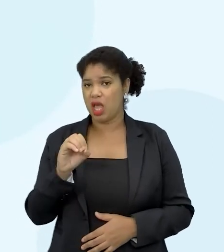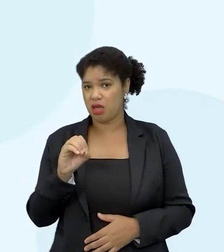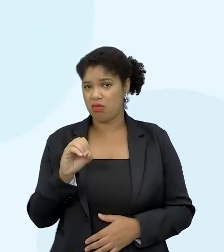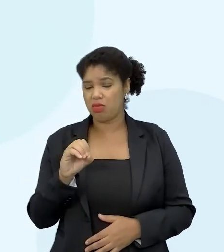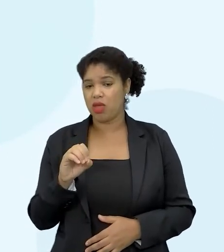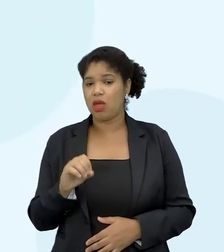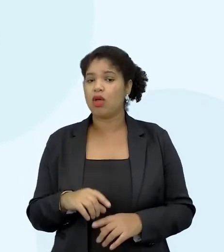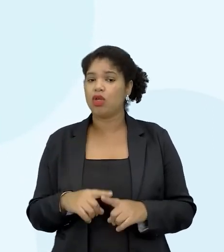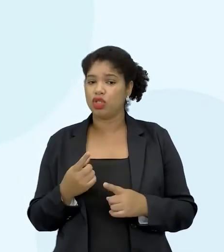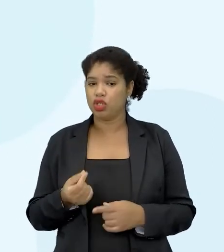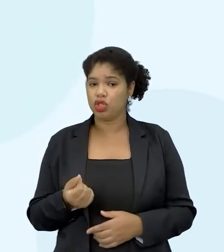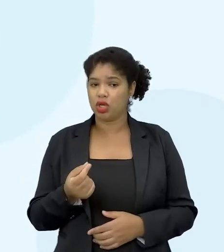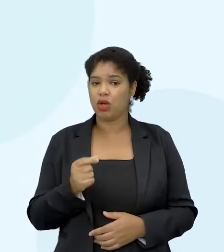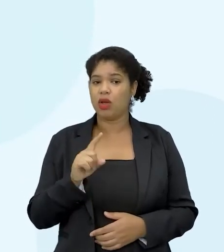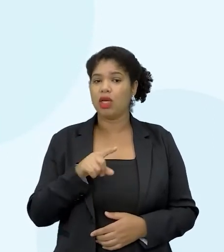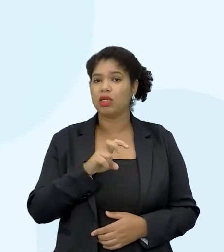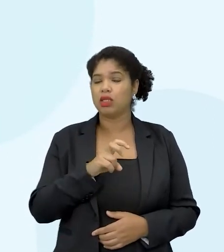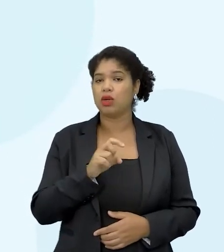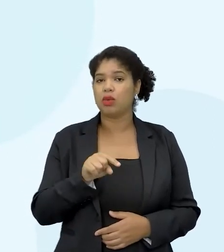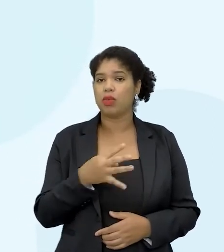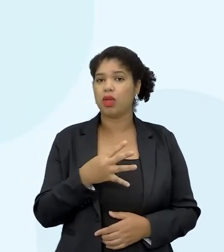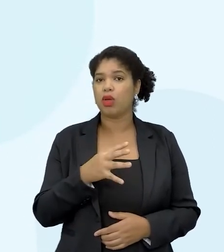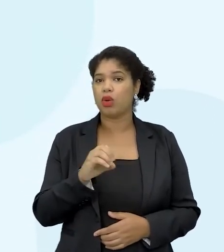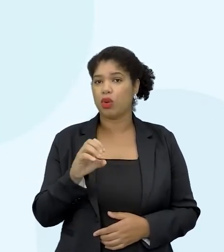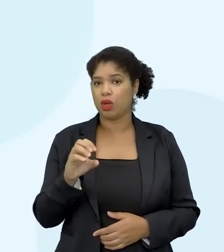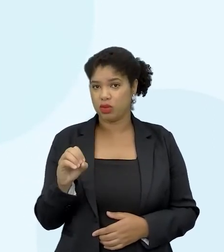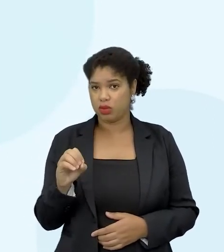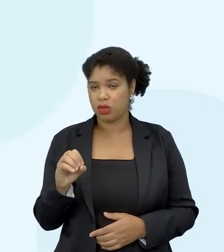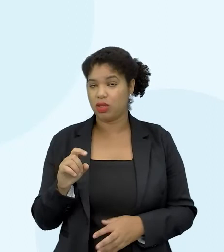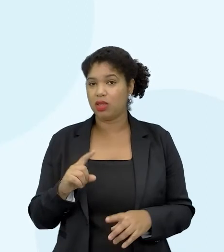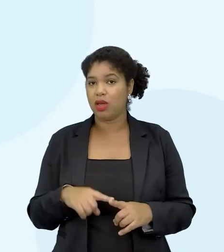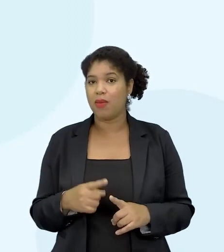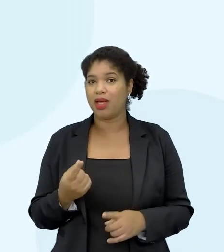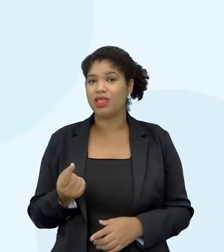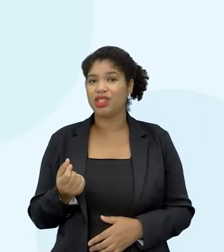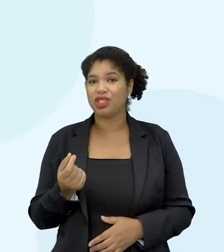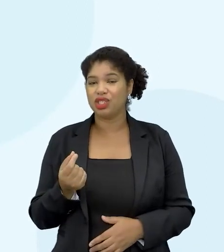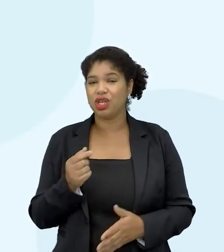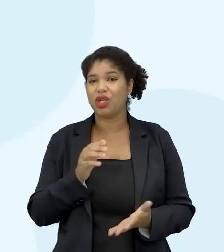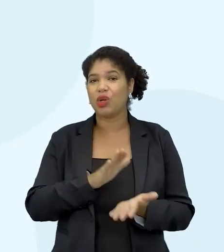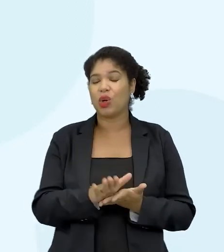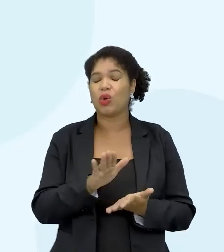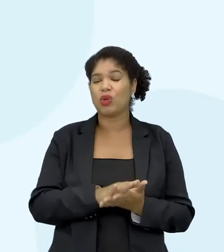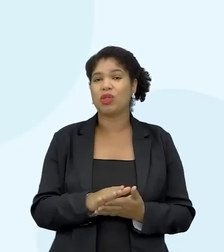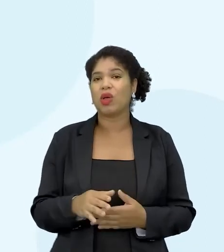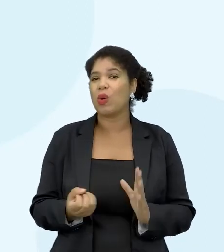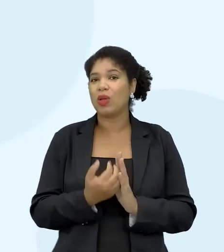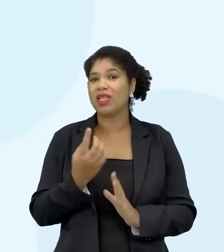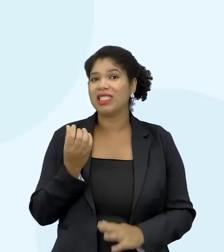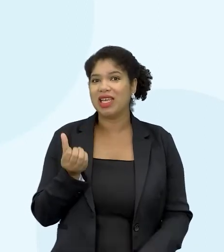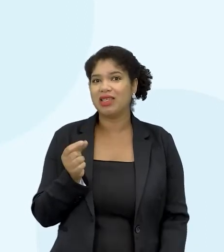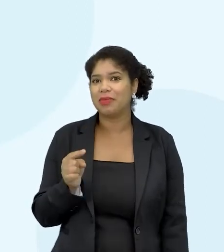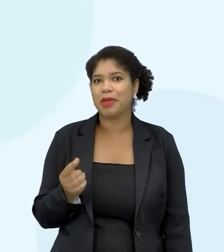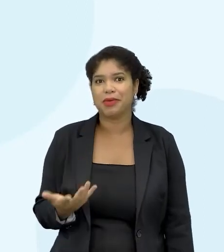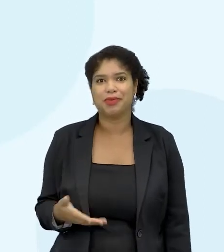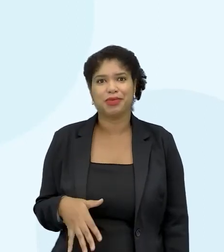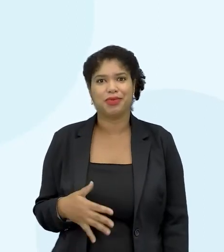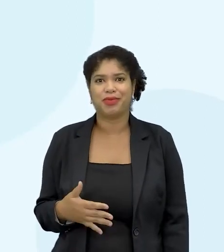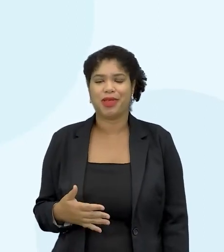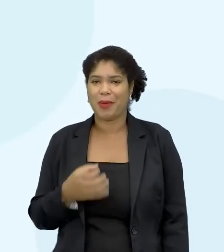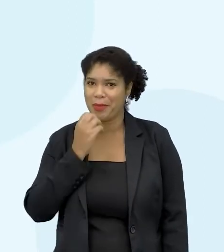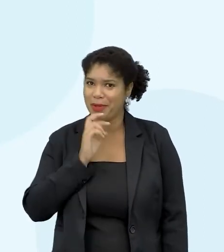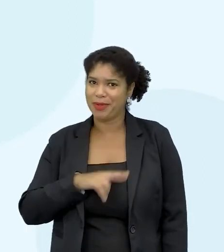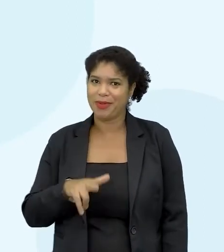5.400, mas o custo vai dar 6.000, quer dizer, você está pagando para trabalhar, né? Isso a gente enxerga aqui no gráfico, tá certo?